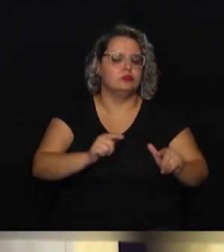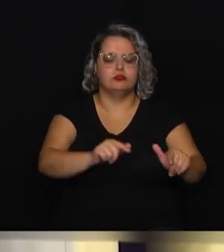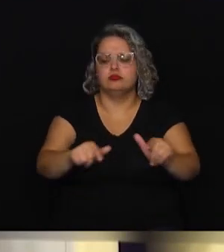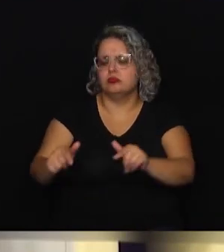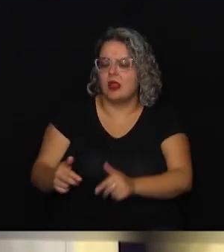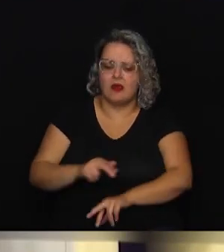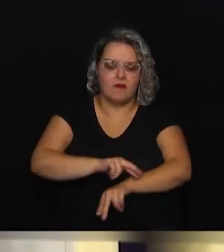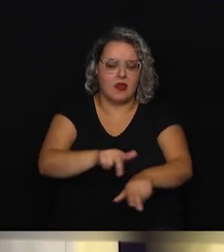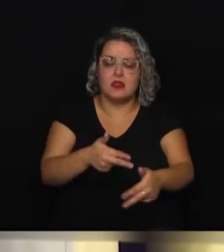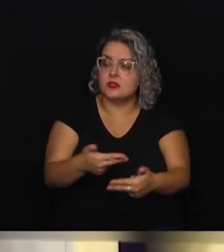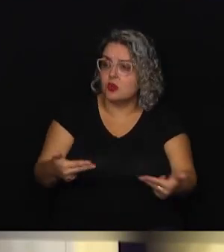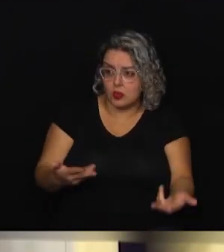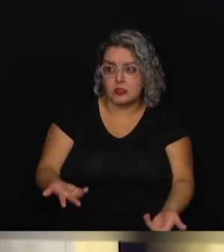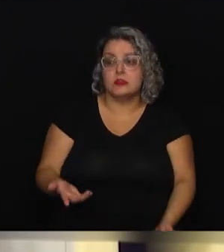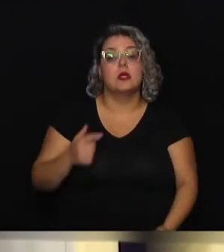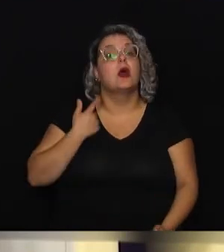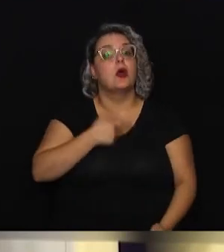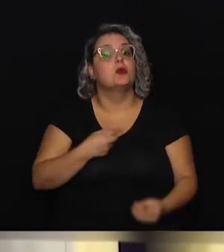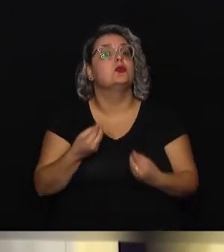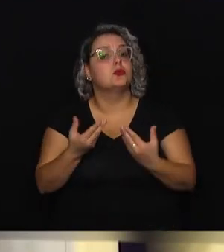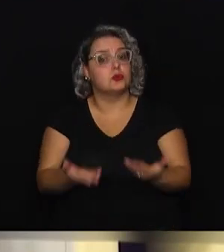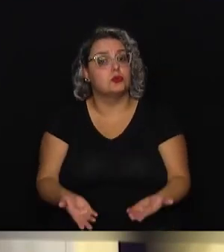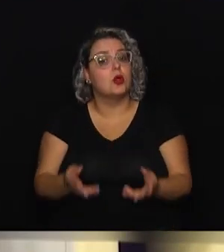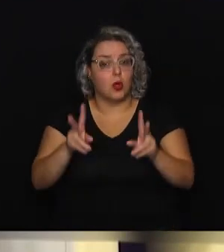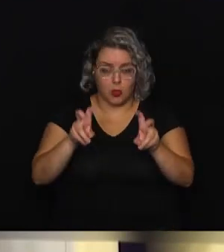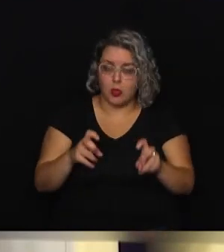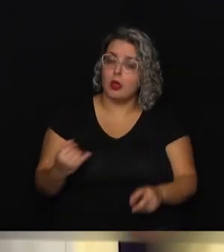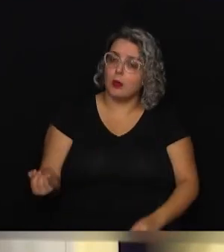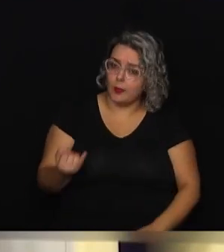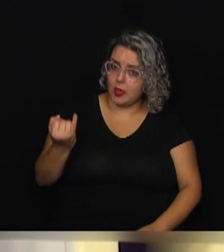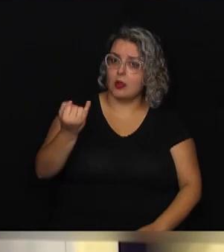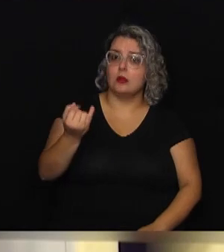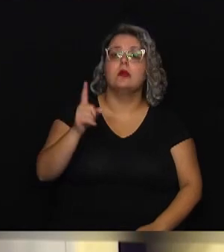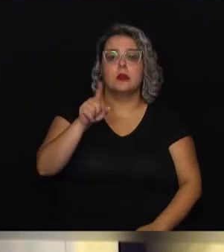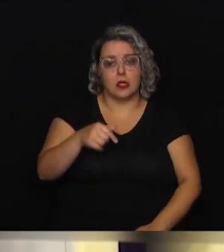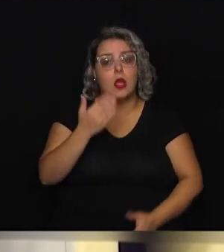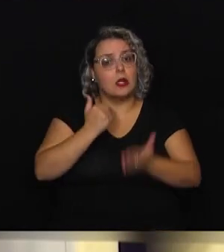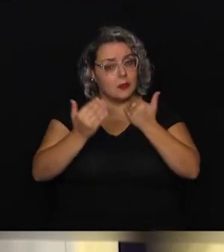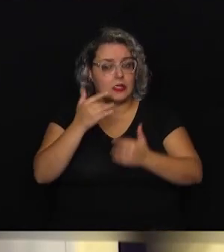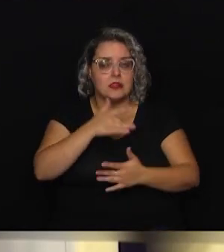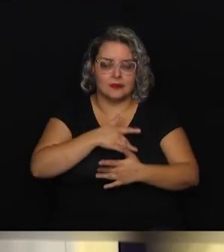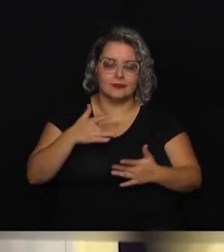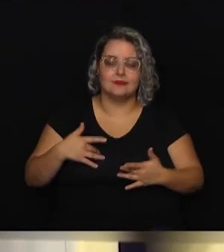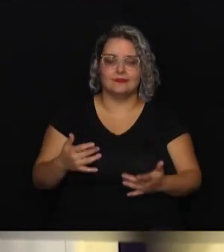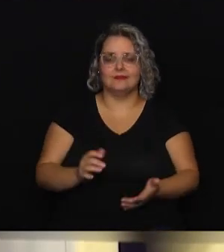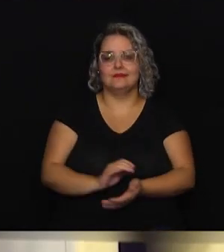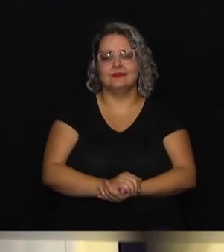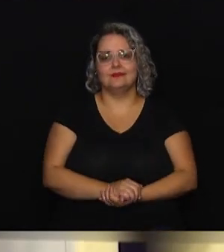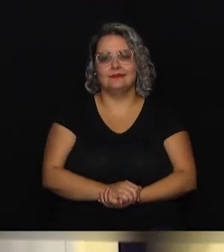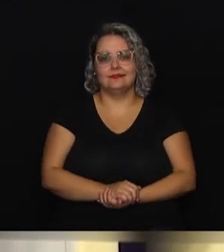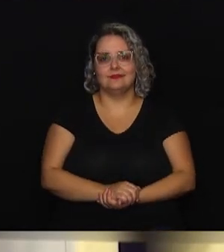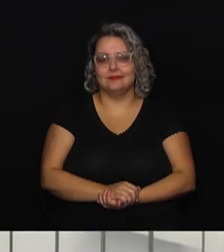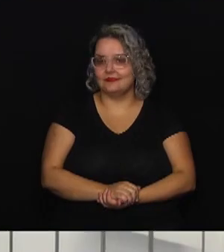né? E hoje nós trouxemos um tema que é muito relevante, que é a alimentação saudável.